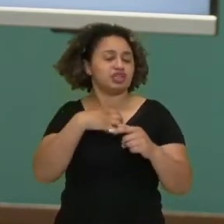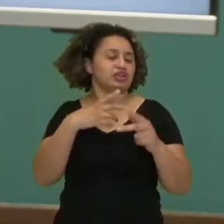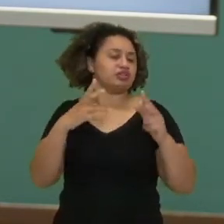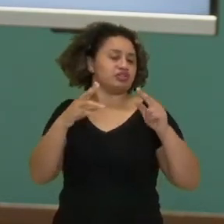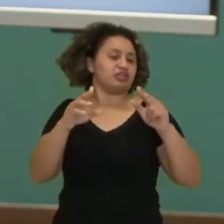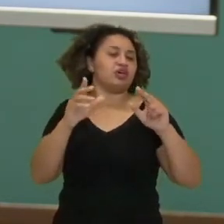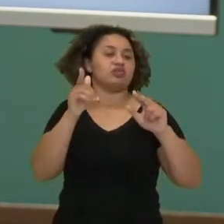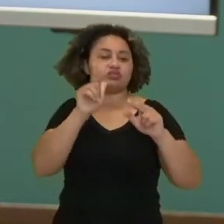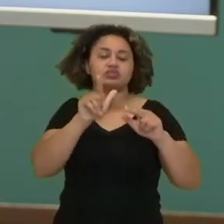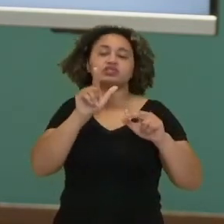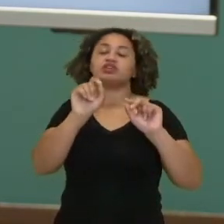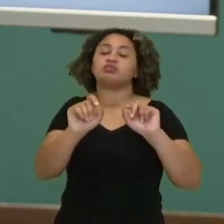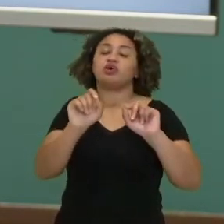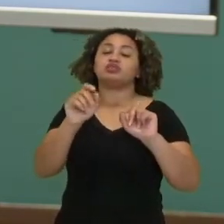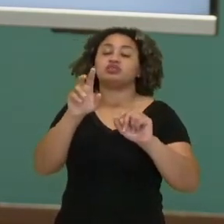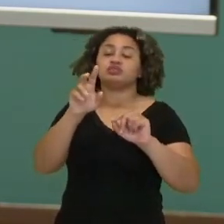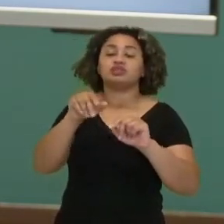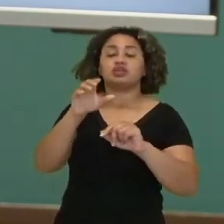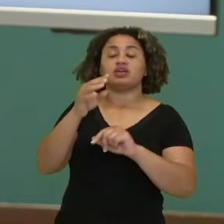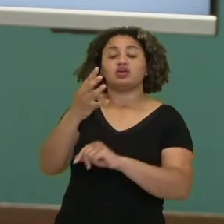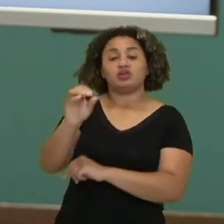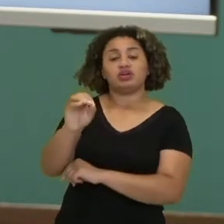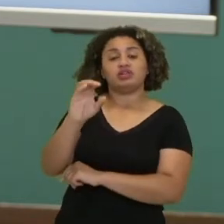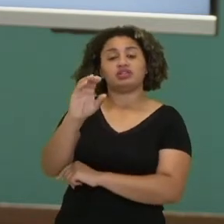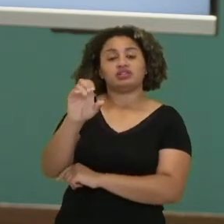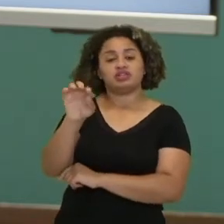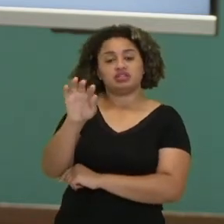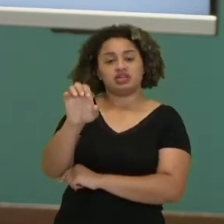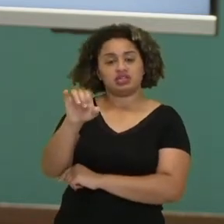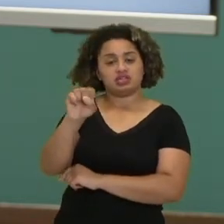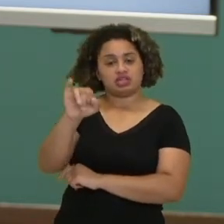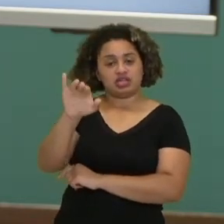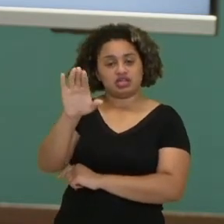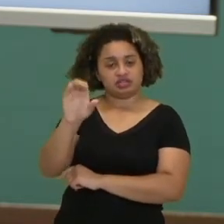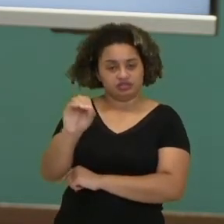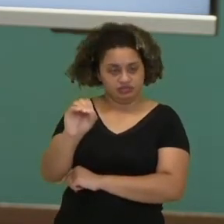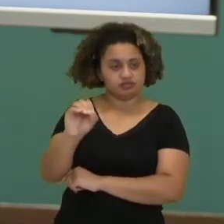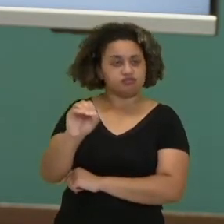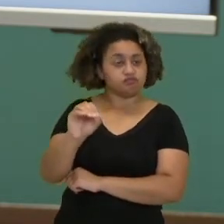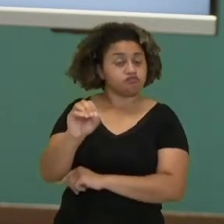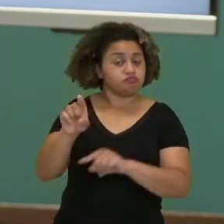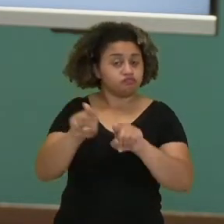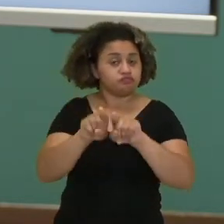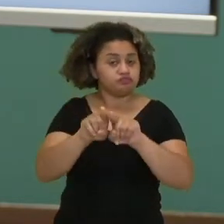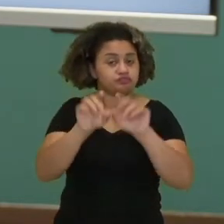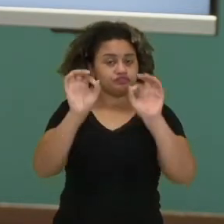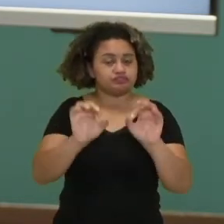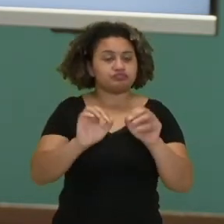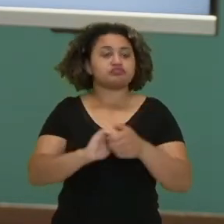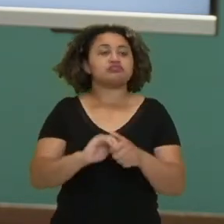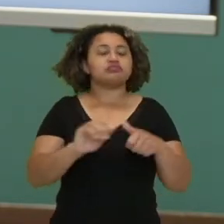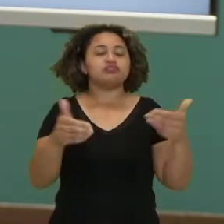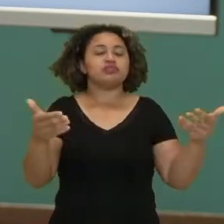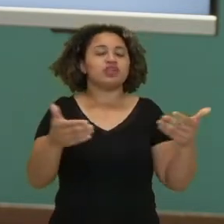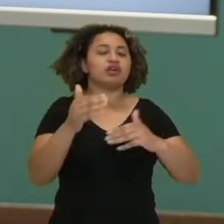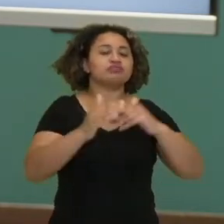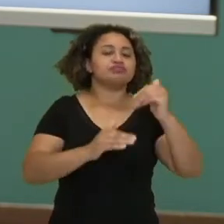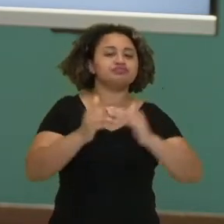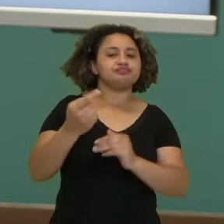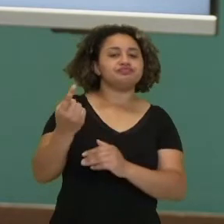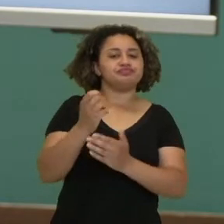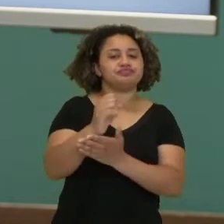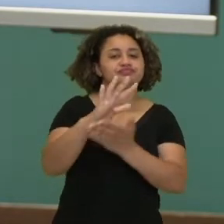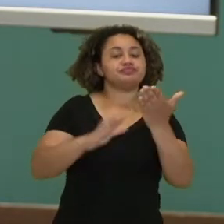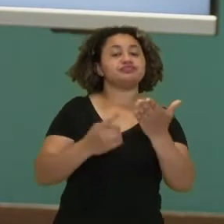também leio aqui 40 centésimos. Tudo bem? Então, vamos para o nosso